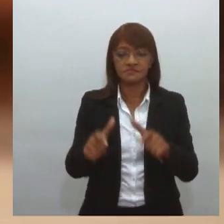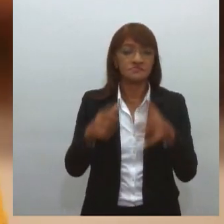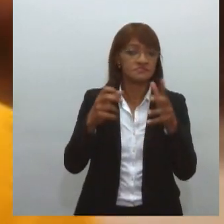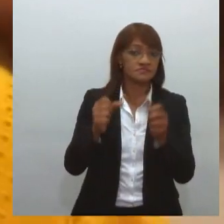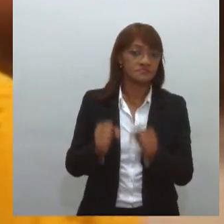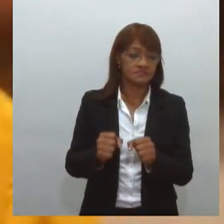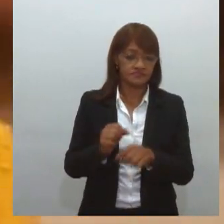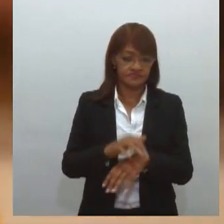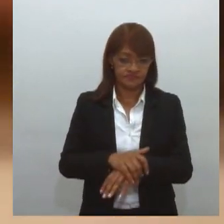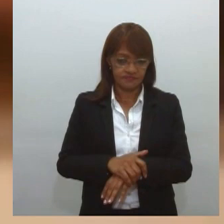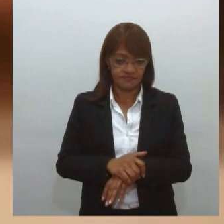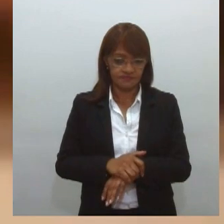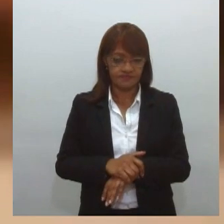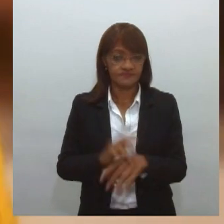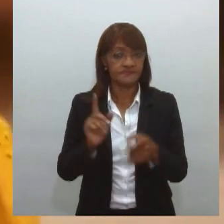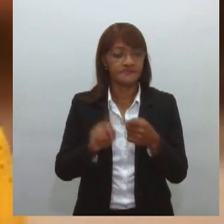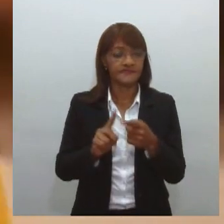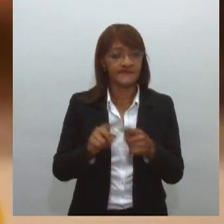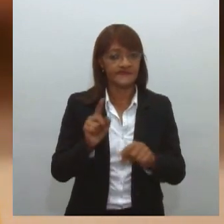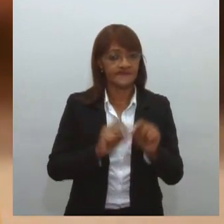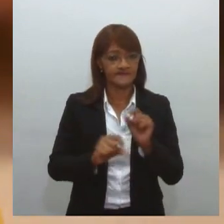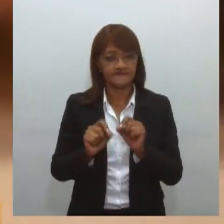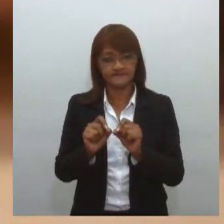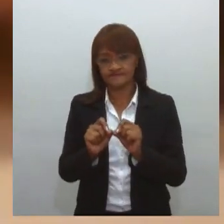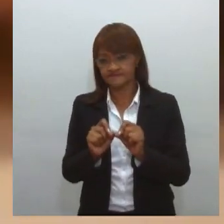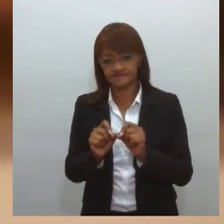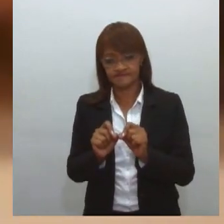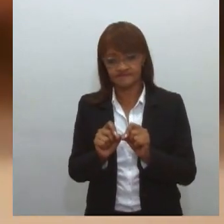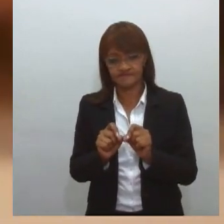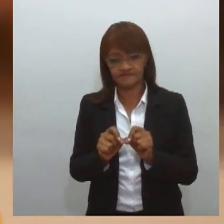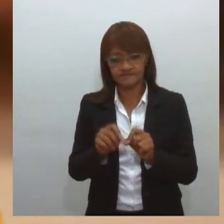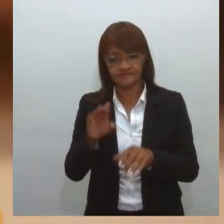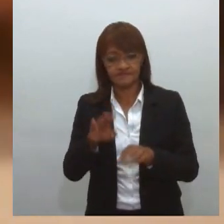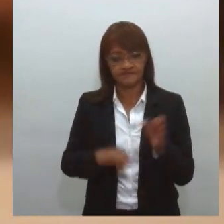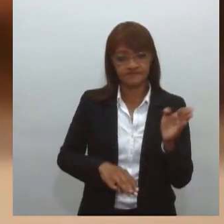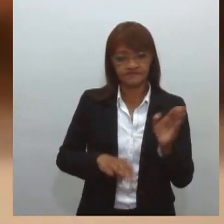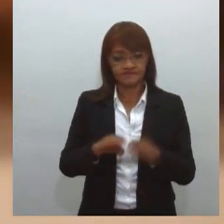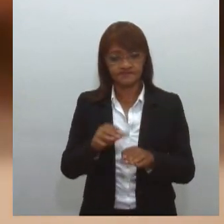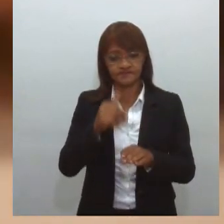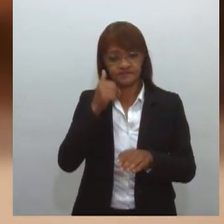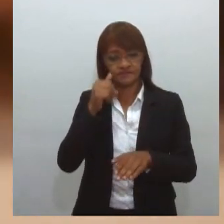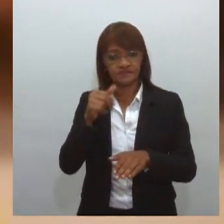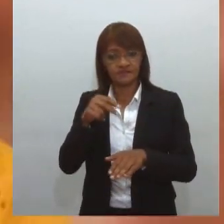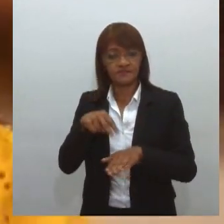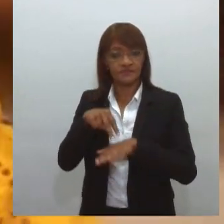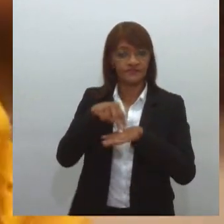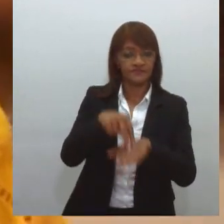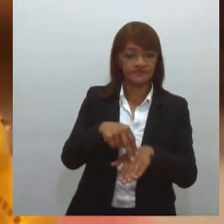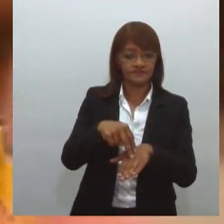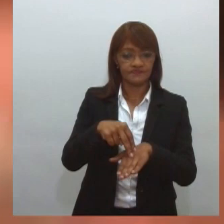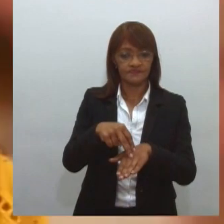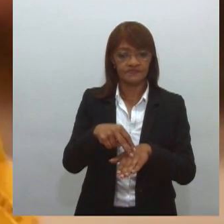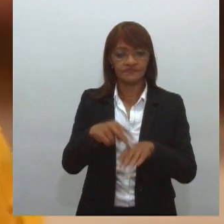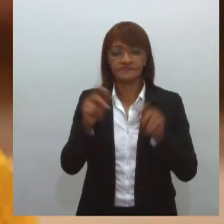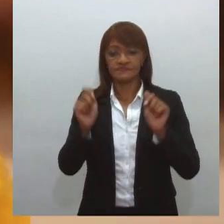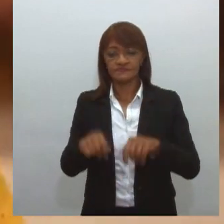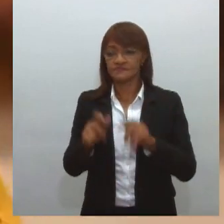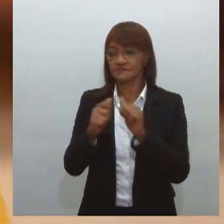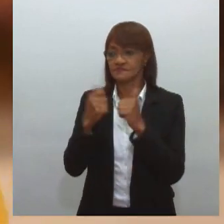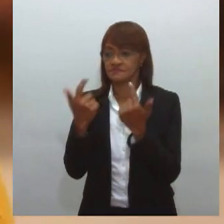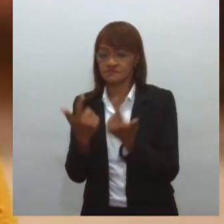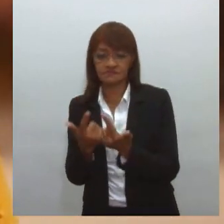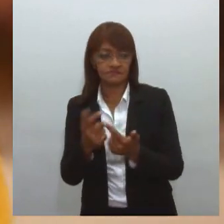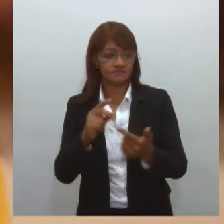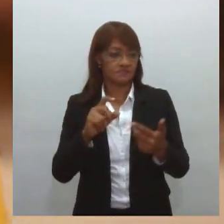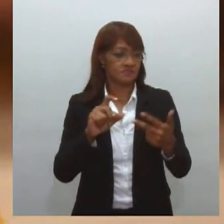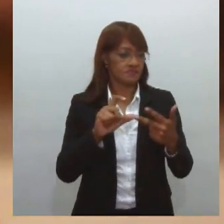exemplo, que essa mulher, muitas vezes, ao ocupar um cargo, seja no parlamento, seja no executivo, em outras